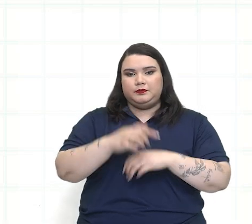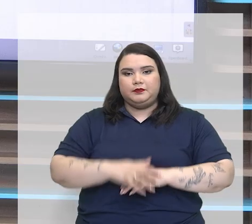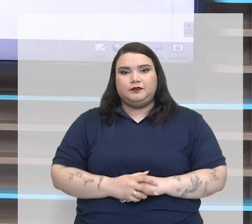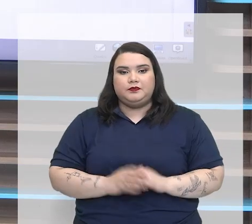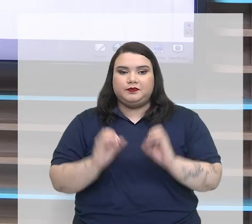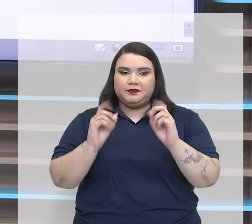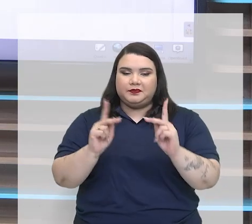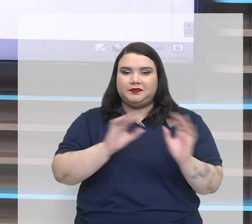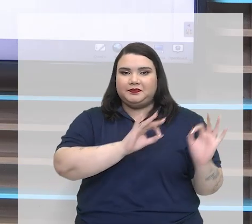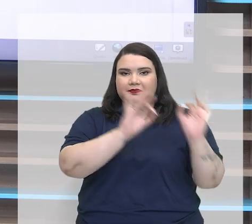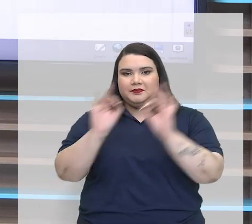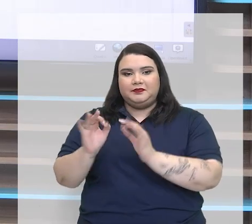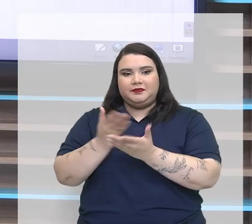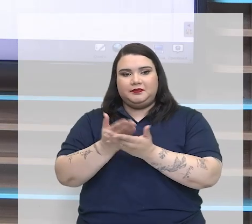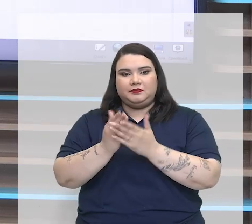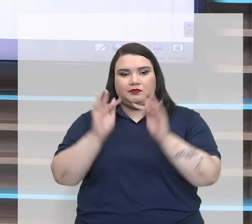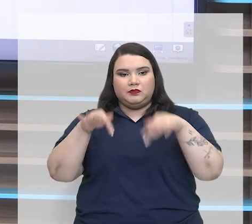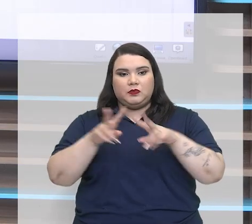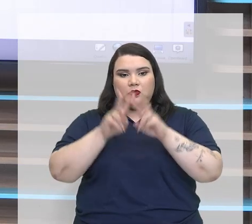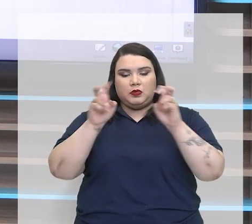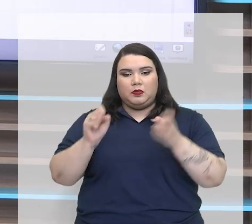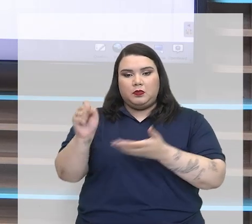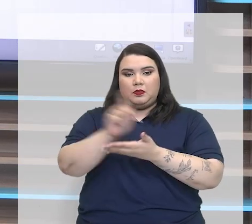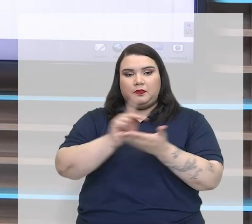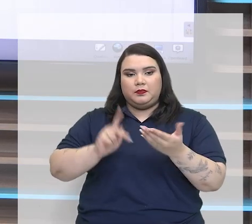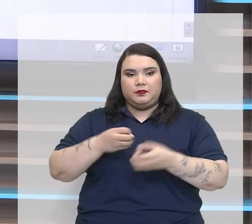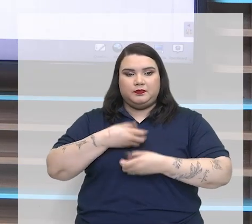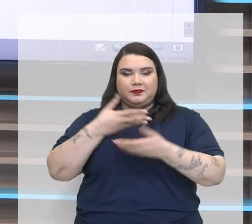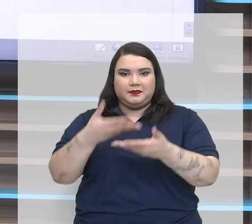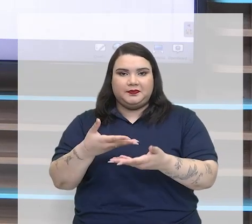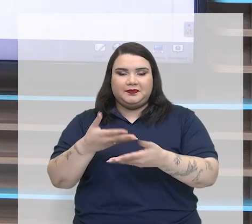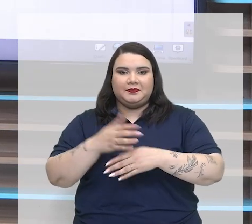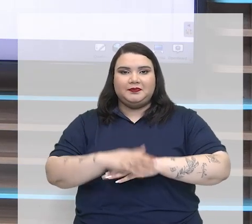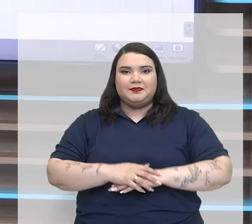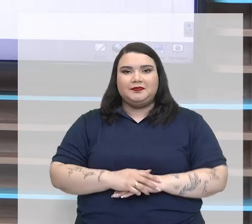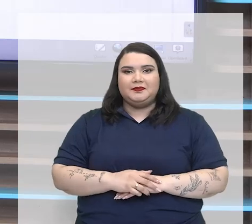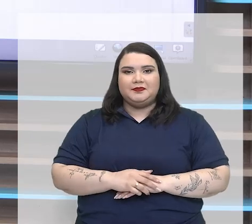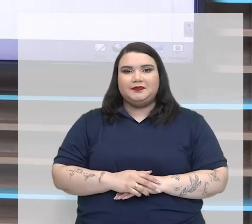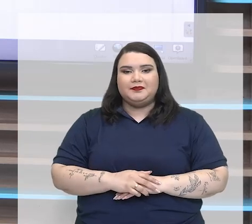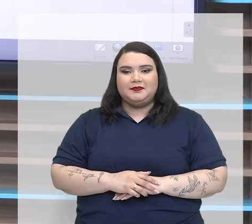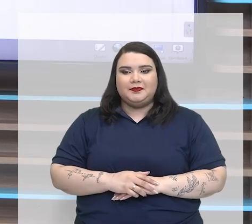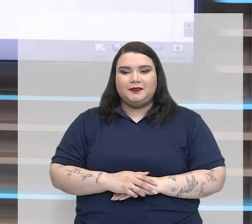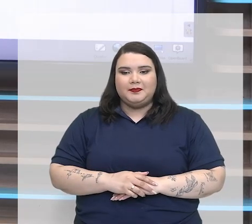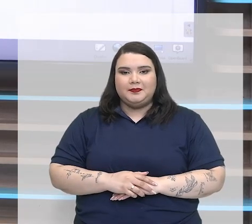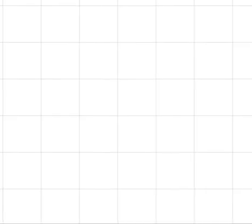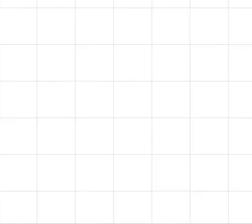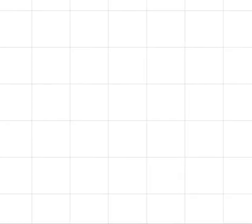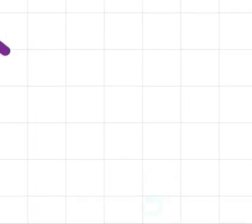Então, turmas, essa foi a nossa aula sobre poema e poesia e até uma próxima oportunidade.